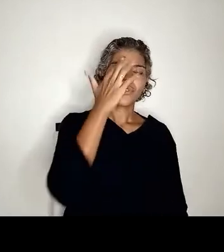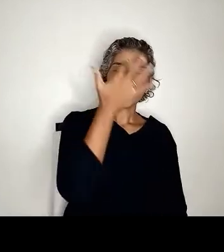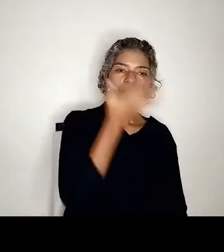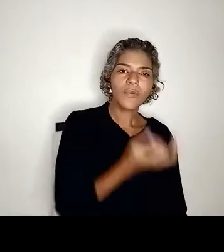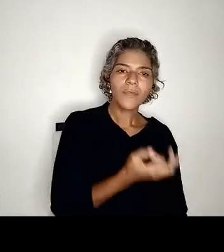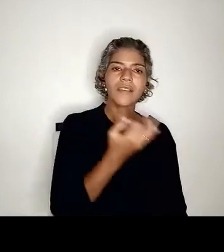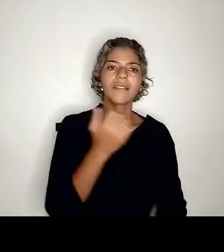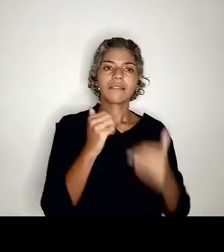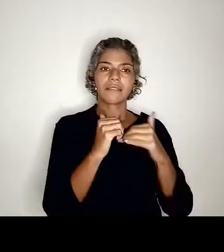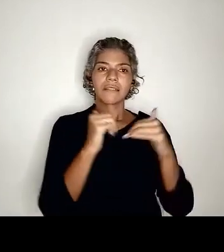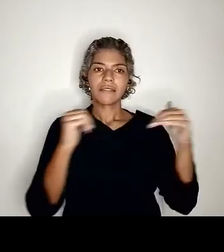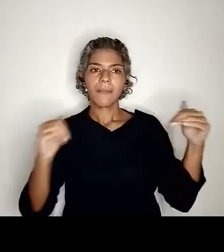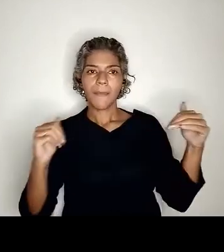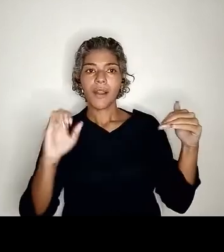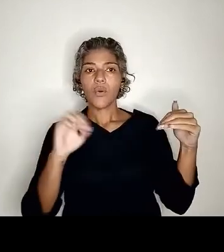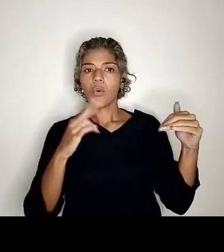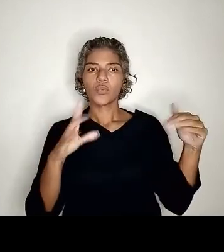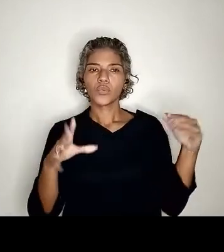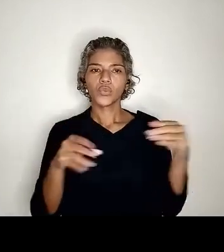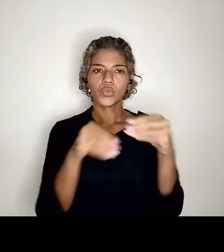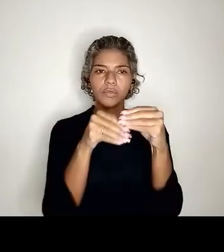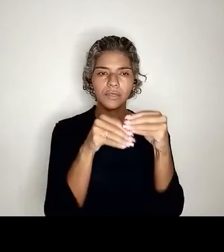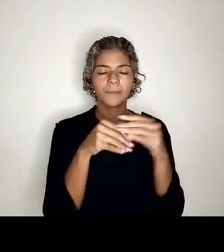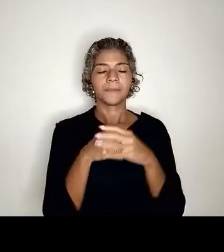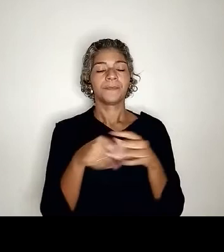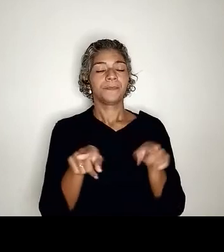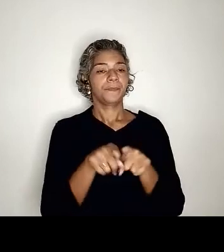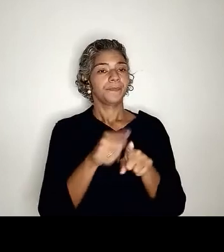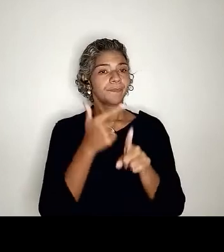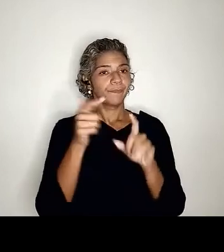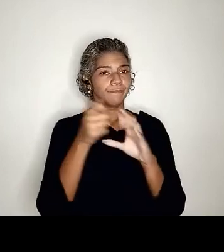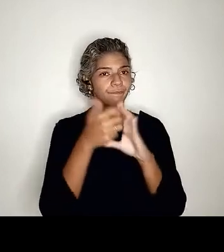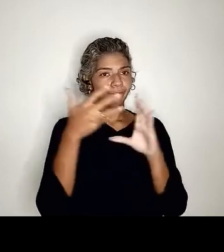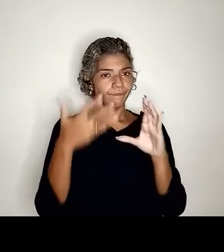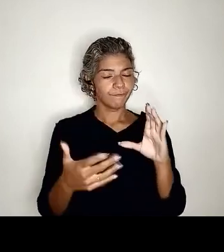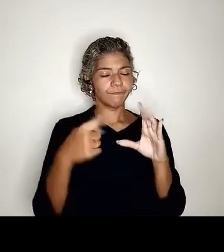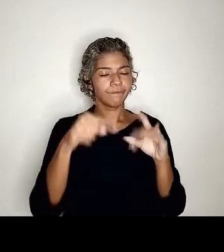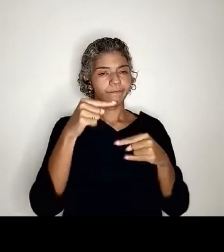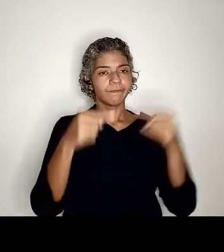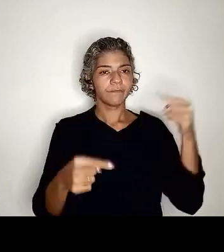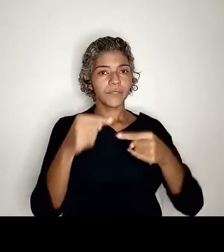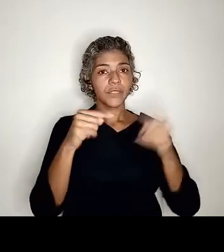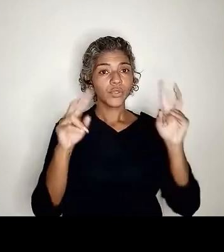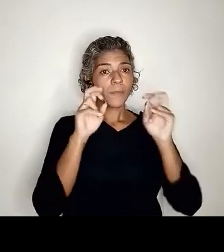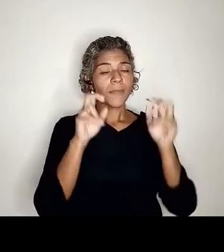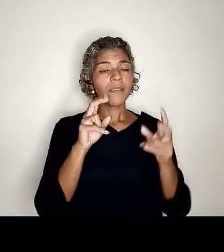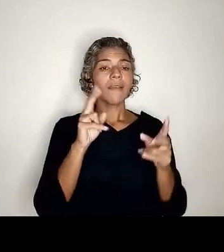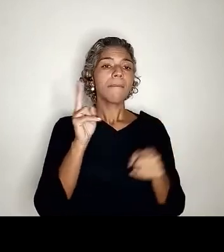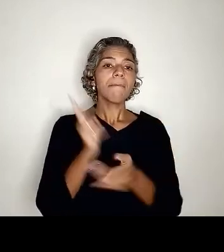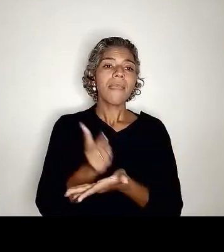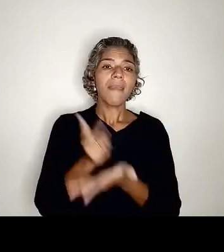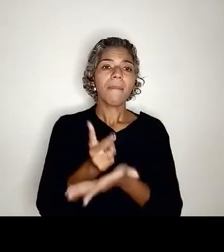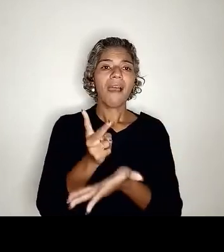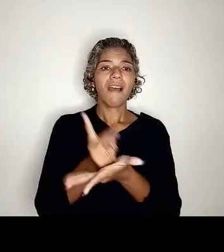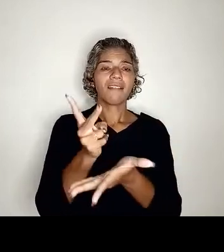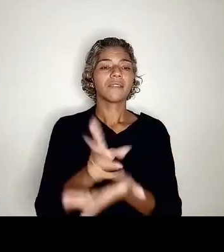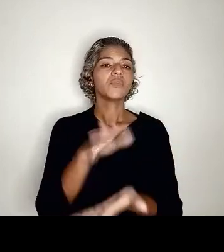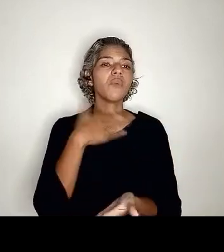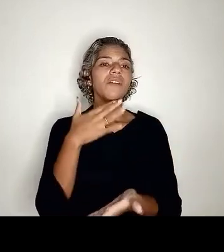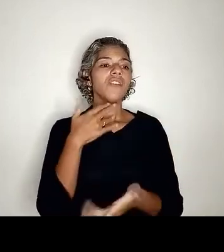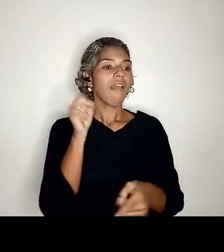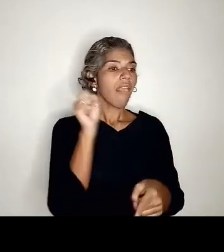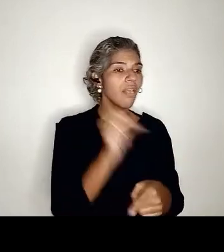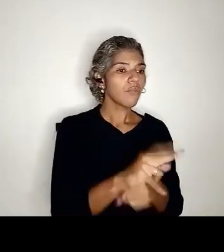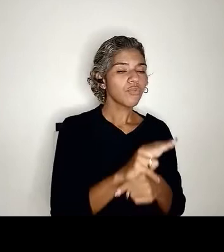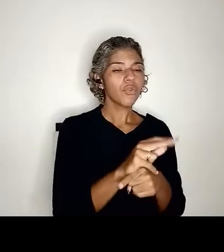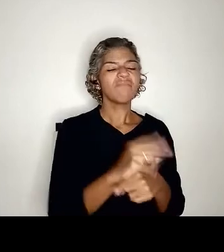E um outro aspecto que nós no comitê discutimos é essa questão mesmo da permanência, né? Então, acho que é um outro ponto que a gente